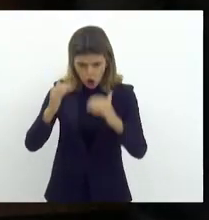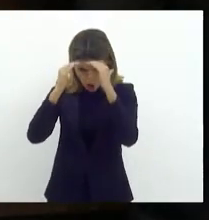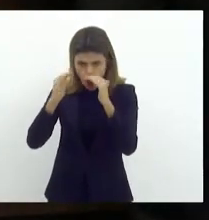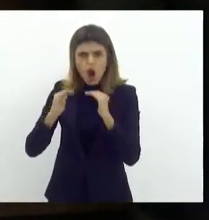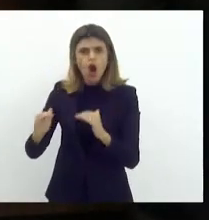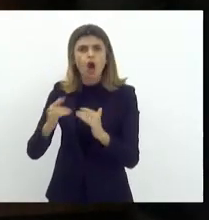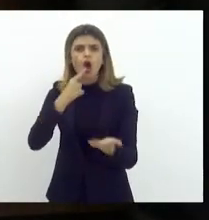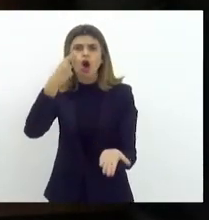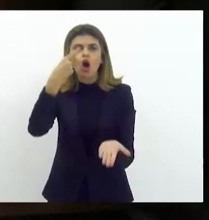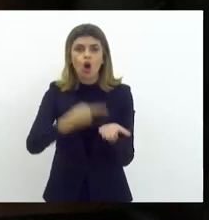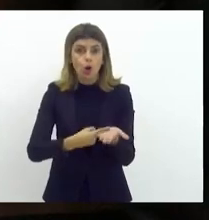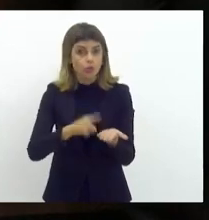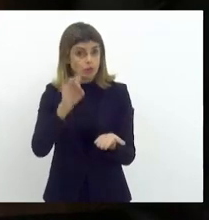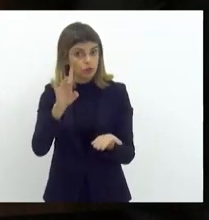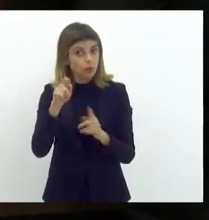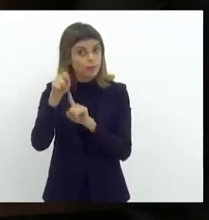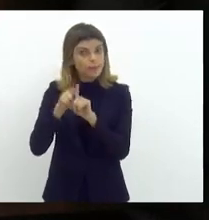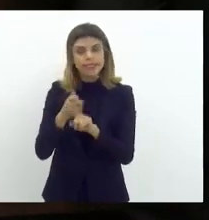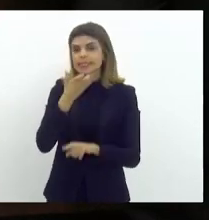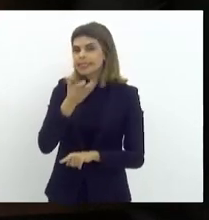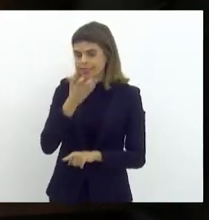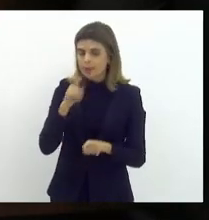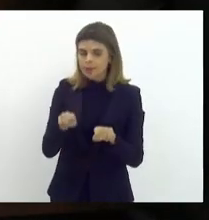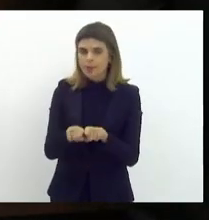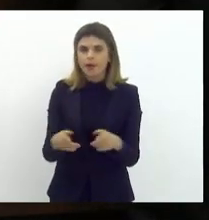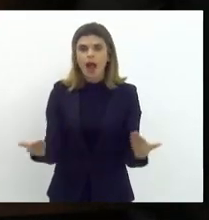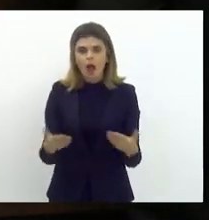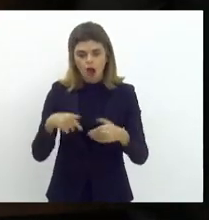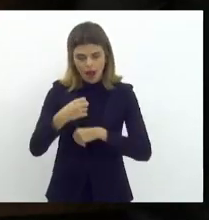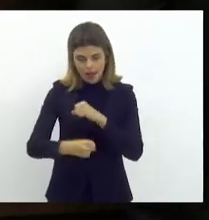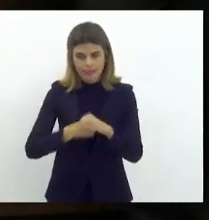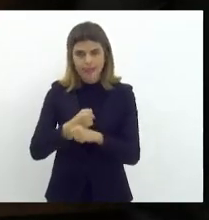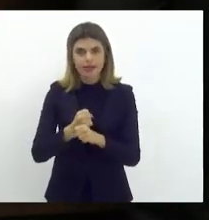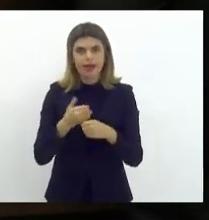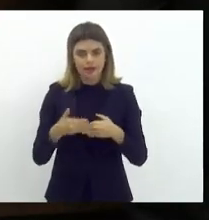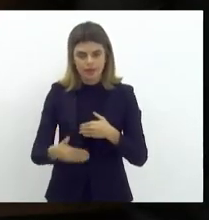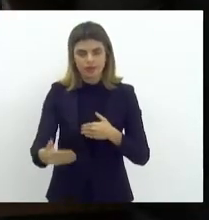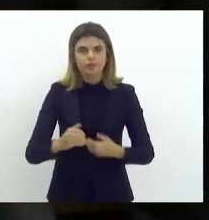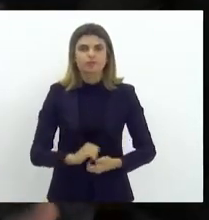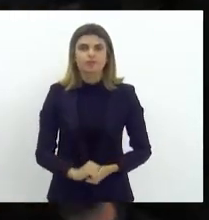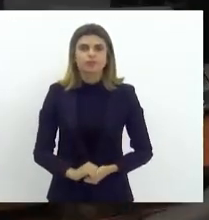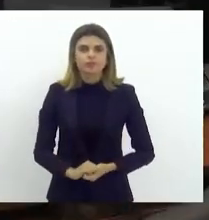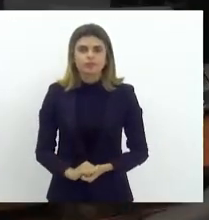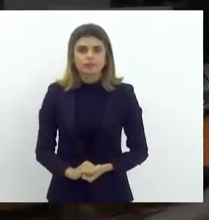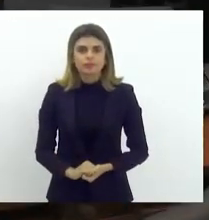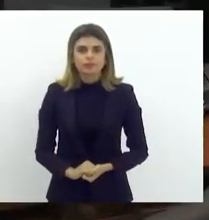se comprometeu não só em dezembro mas agora ainda esse ano Obrigado presidente